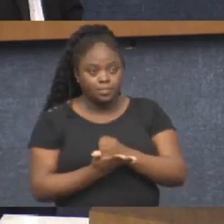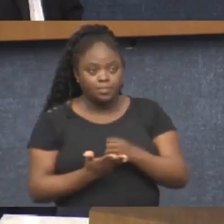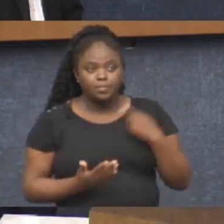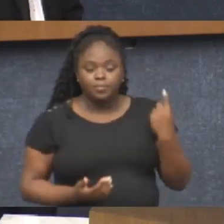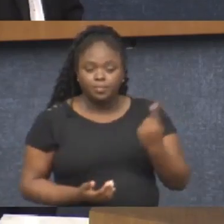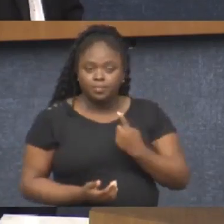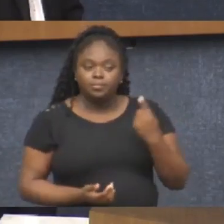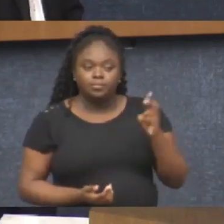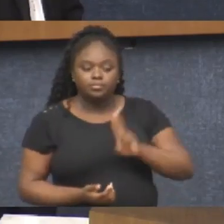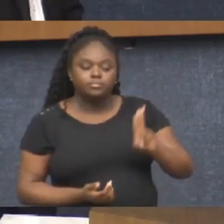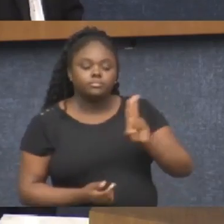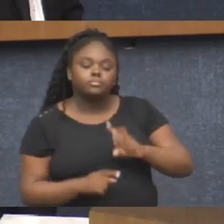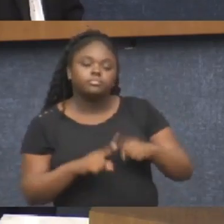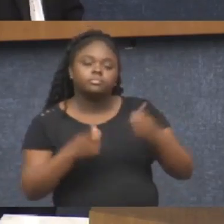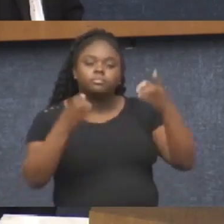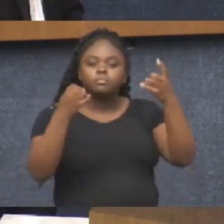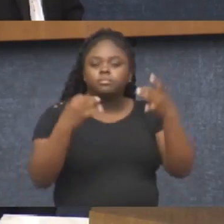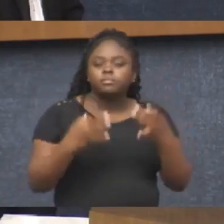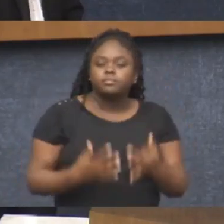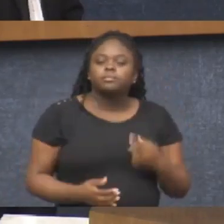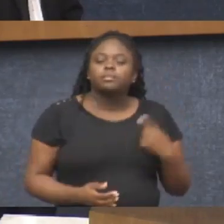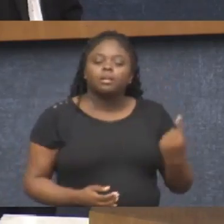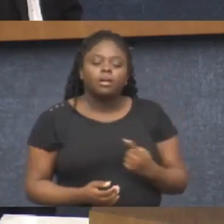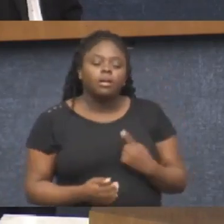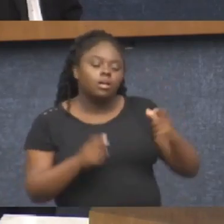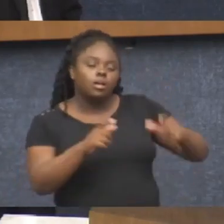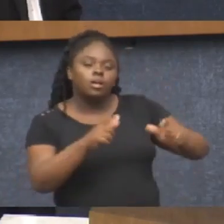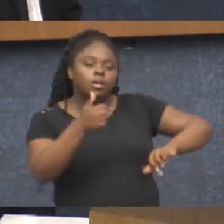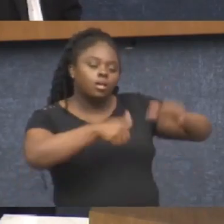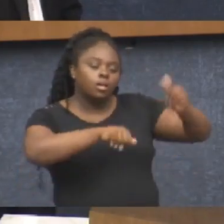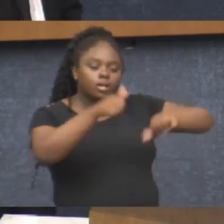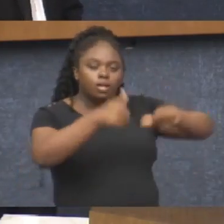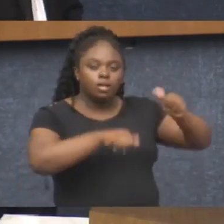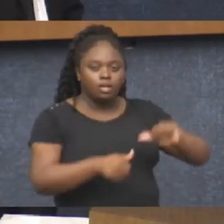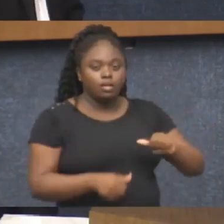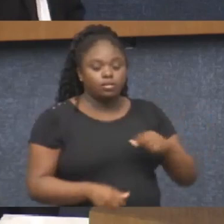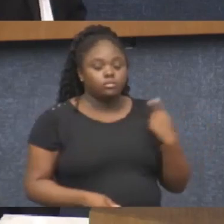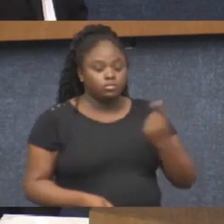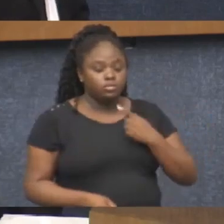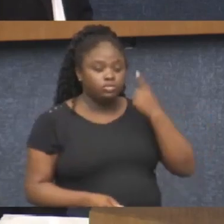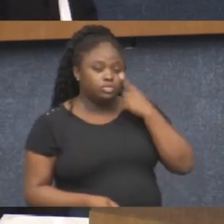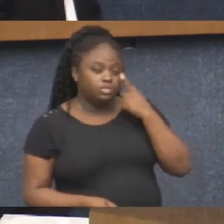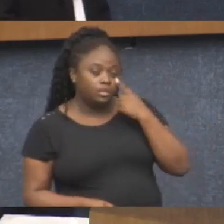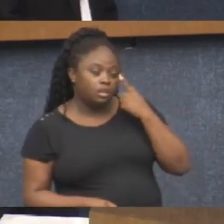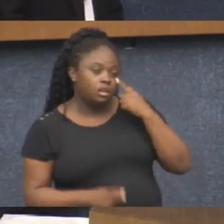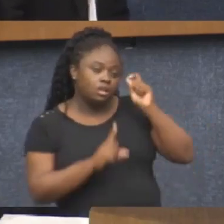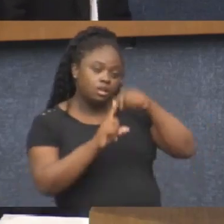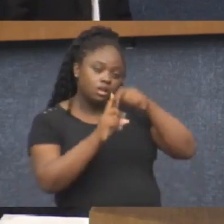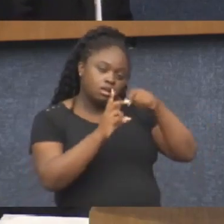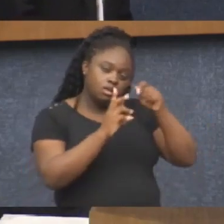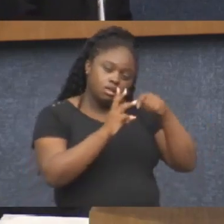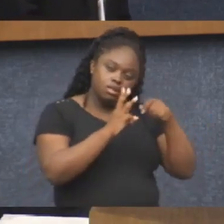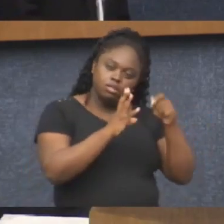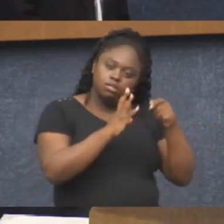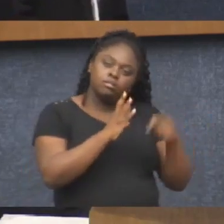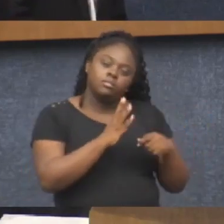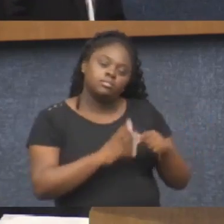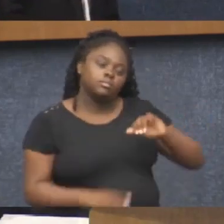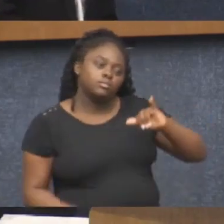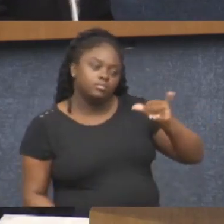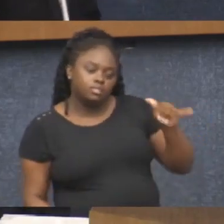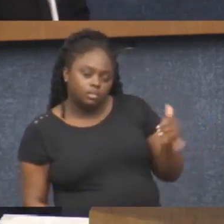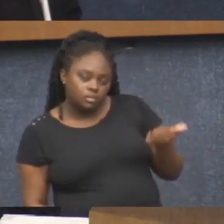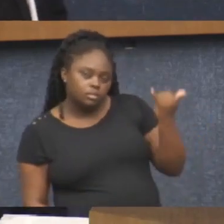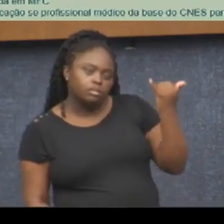usou, mas isso definiu, então, a nossa unidade de análise. Então, a gente olhou isso mês a mês, lá em cima.